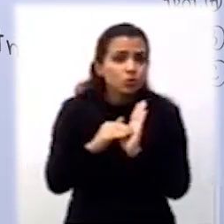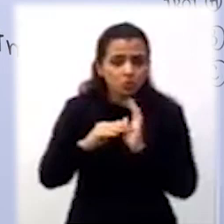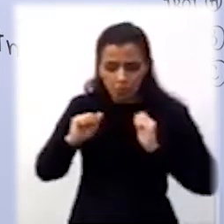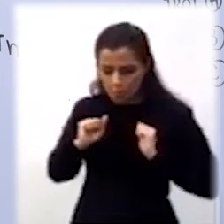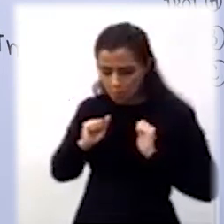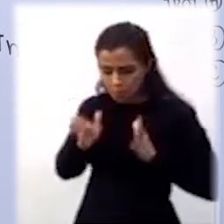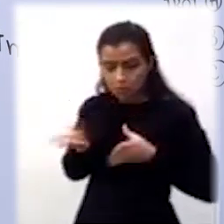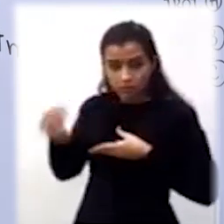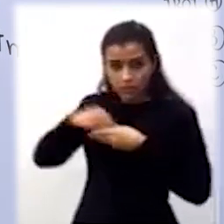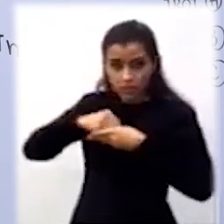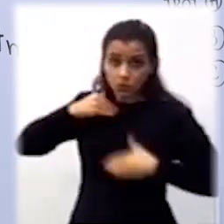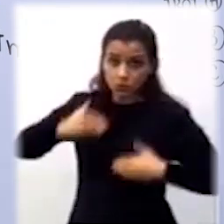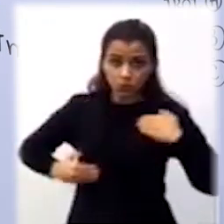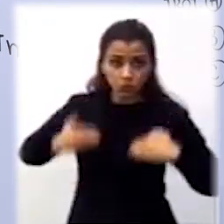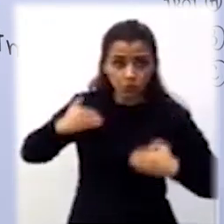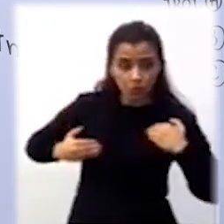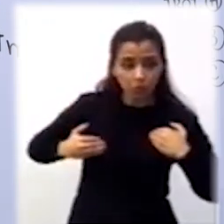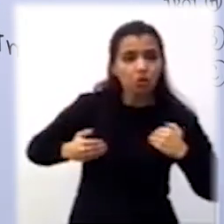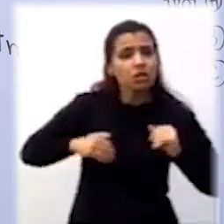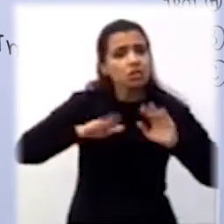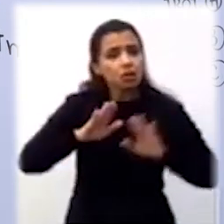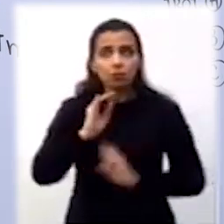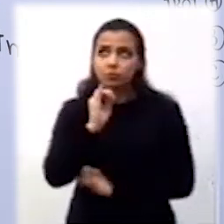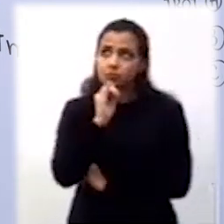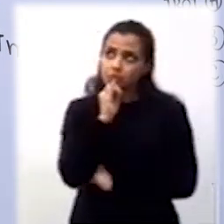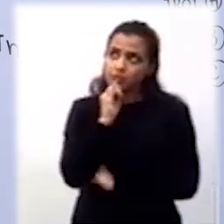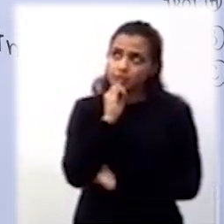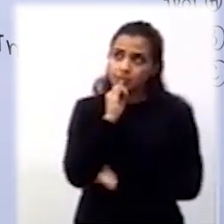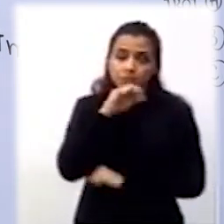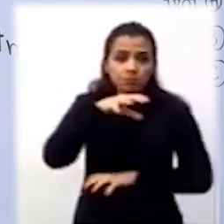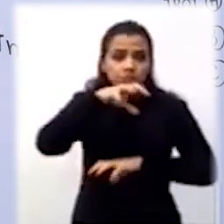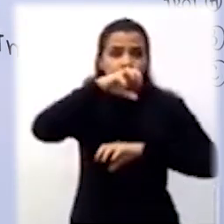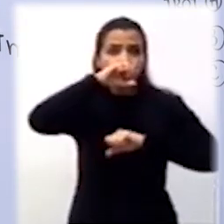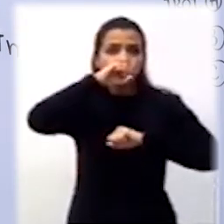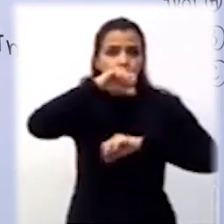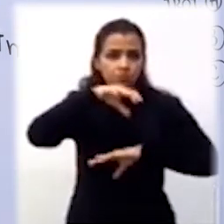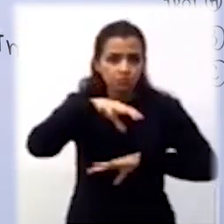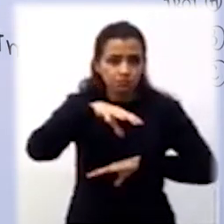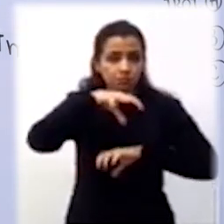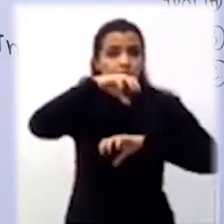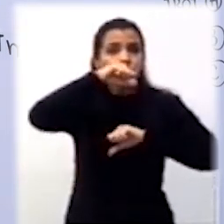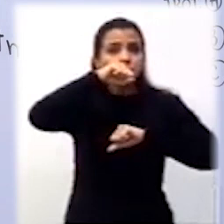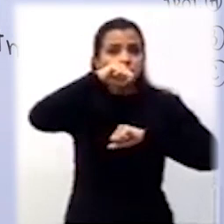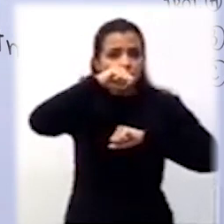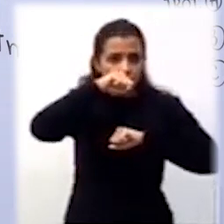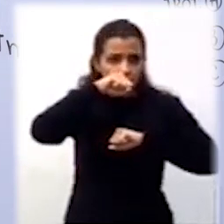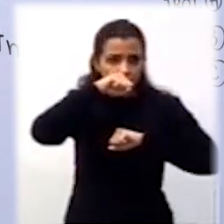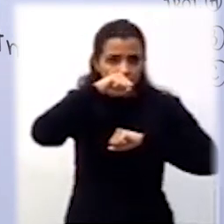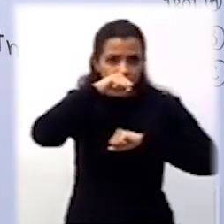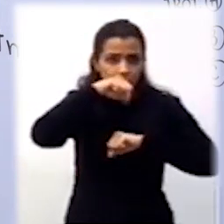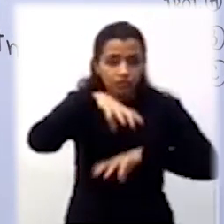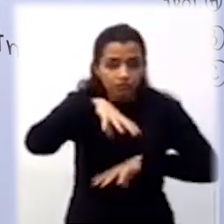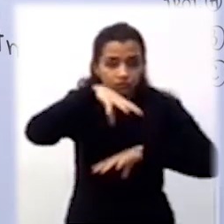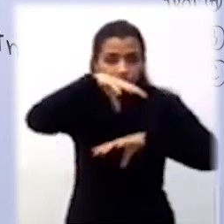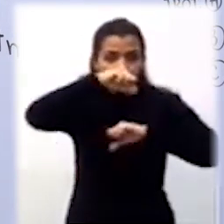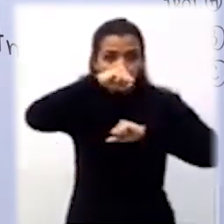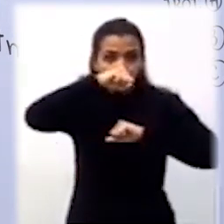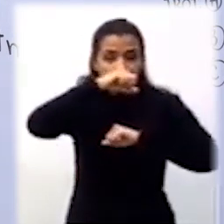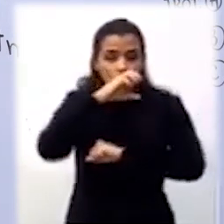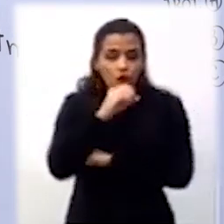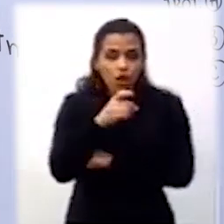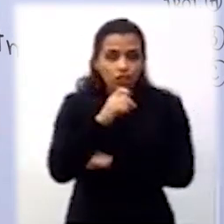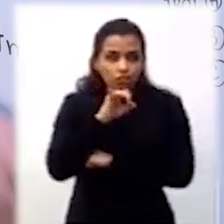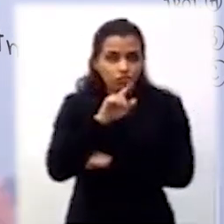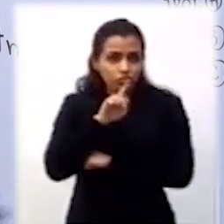nosso corpo. Então, tem reações dentro do nosso corpo. Exemplo, a respiração. Você já ouviu falar de respiração? Pois é, a gente coloca o oxigênio para dentro do nosso corpo